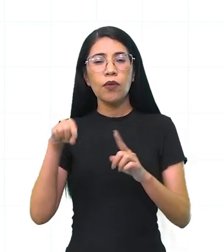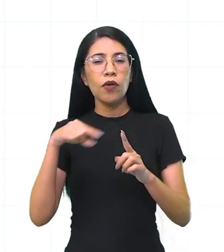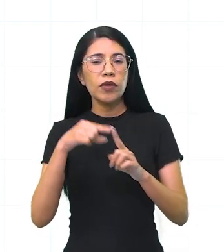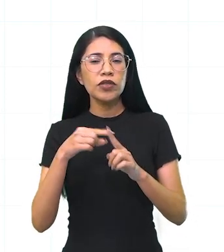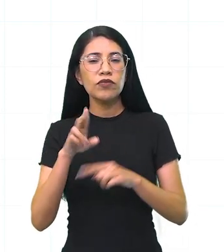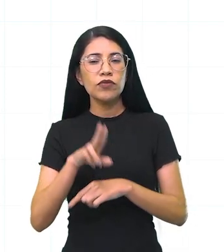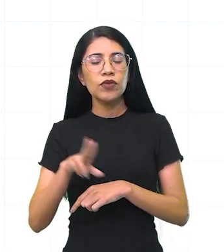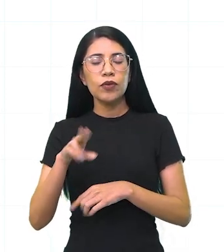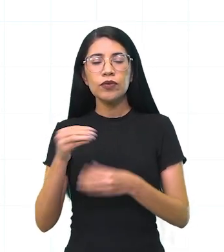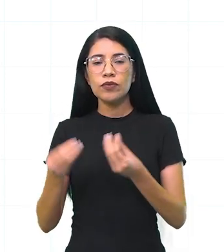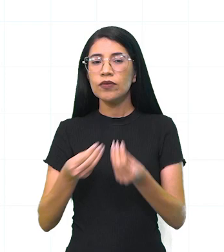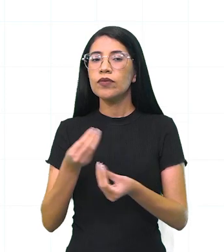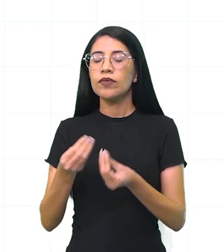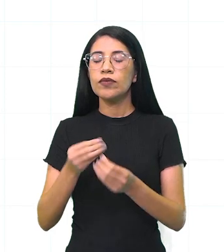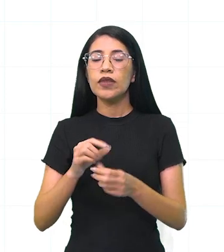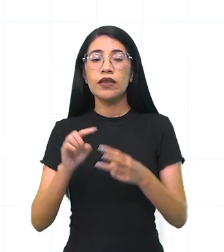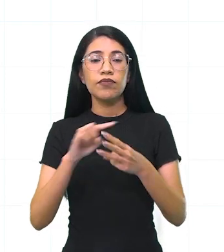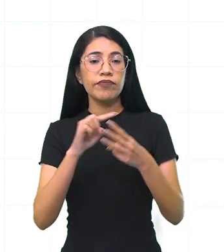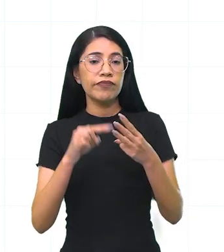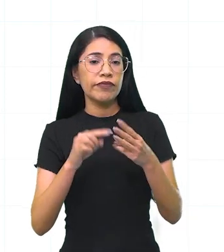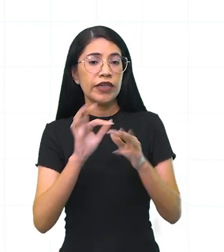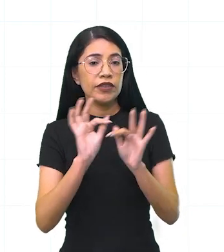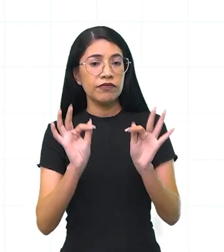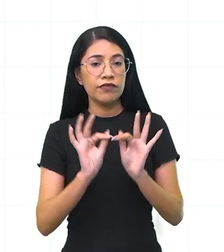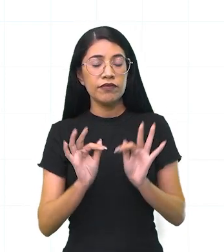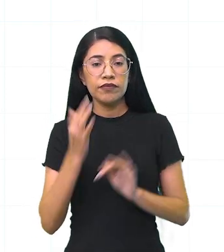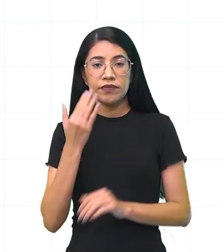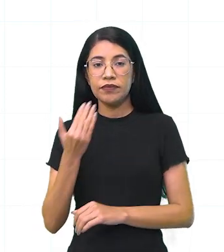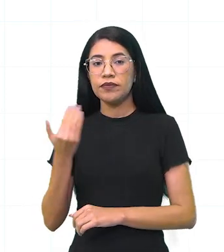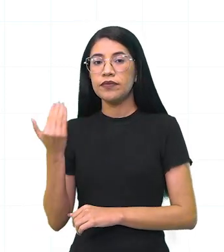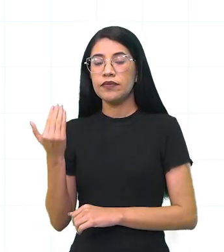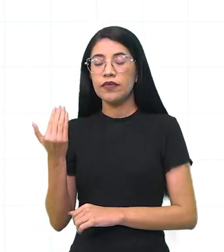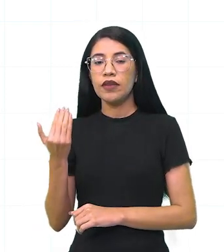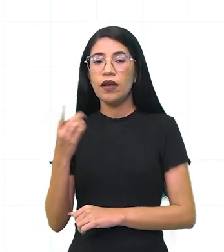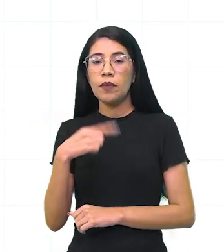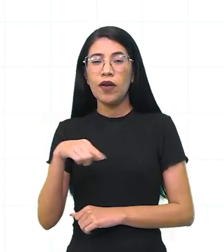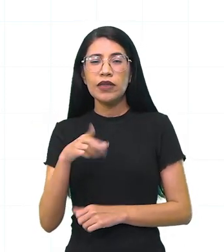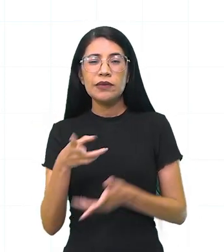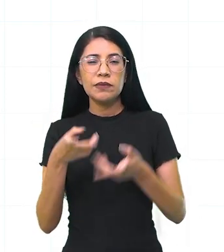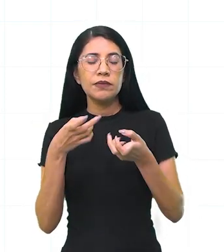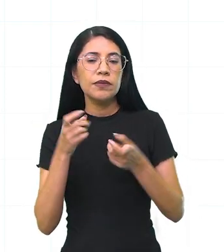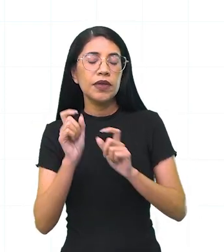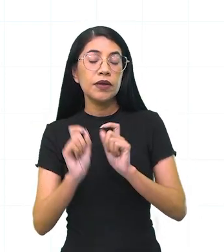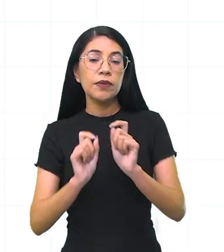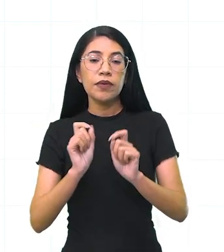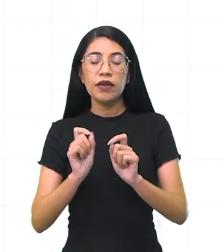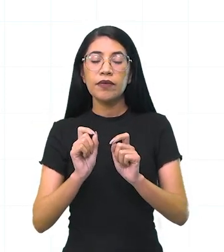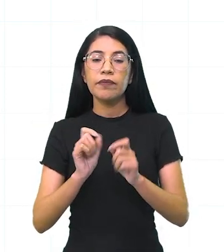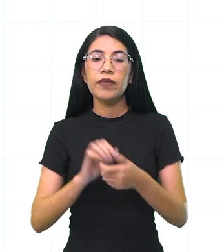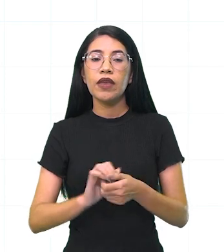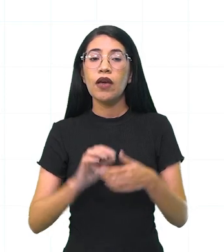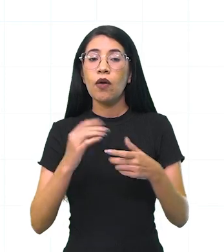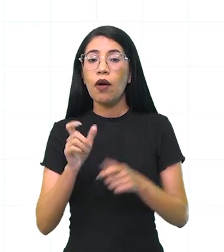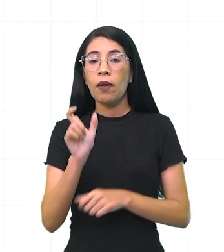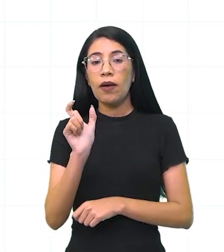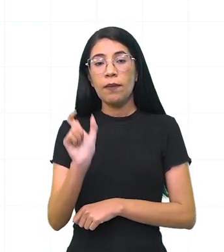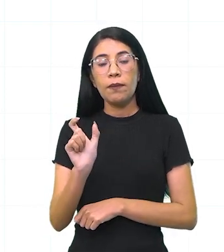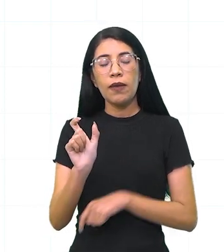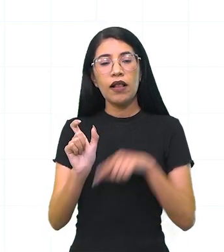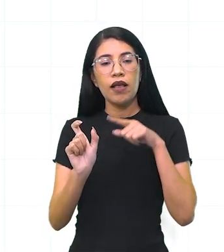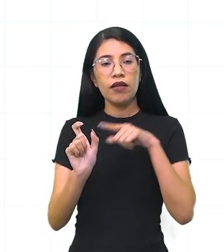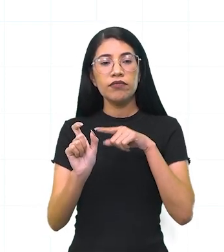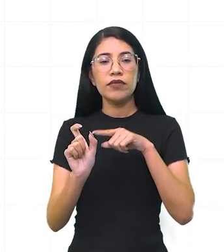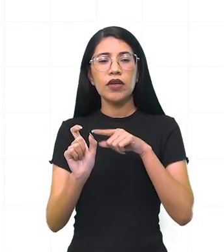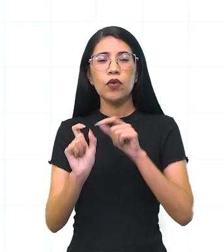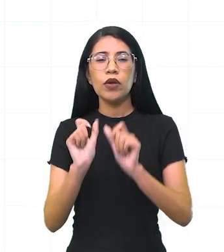de um advérbio? Temos três frases aqui, três orações, para vocês identificarem qual é a palavra que